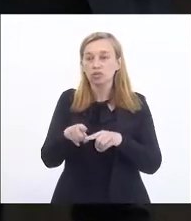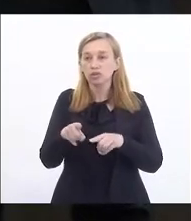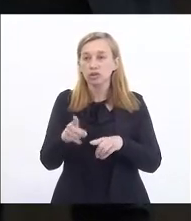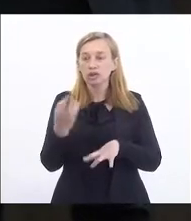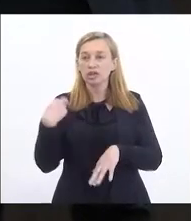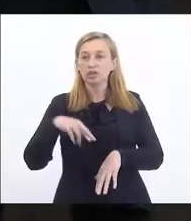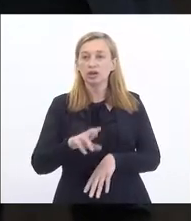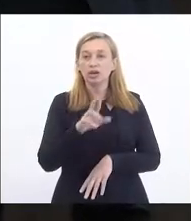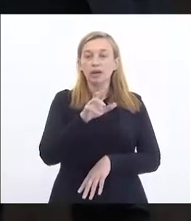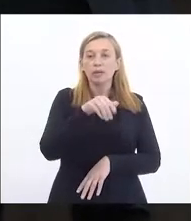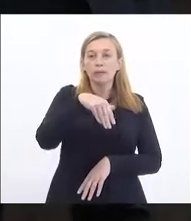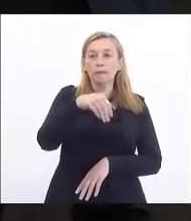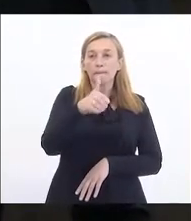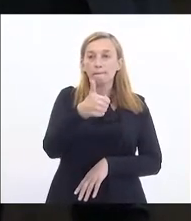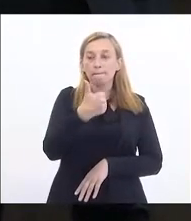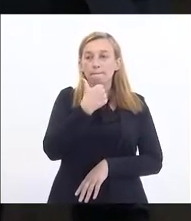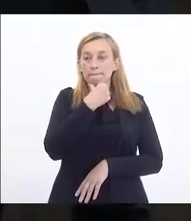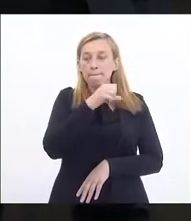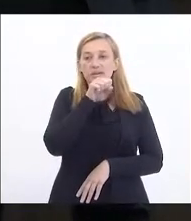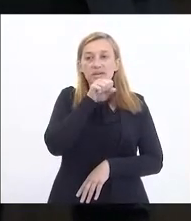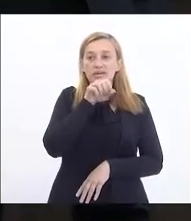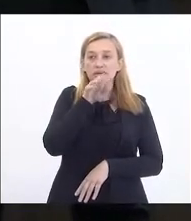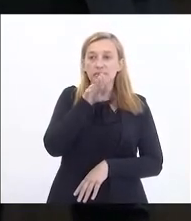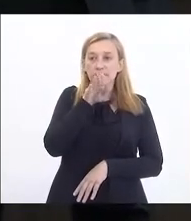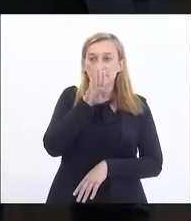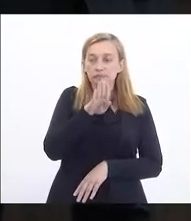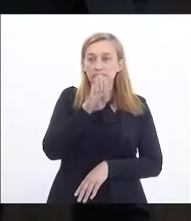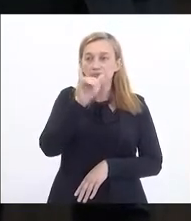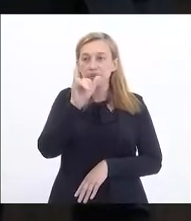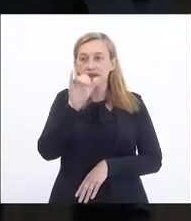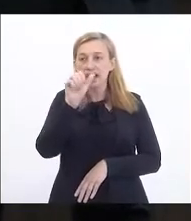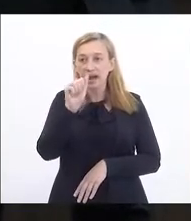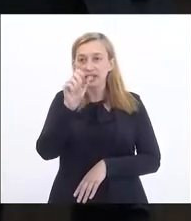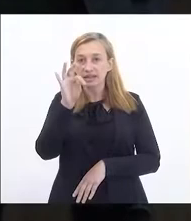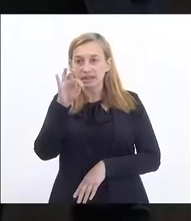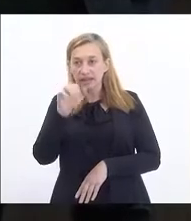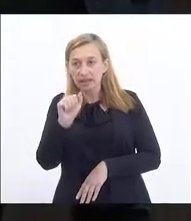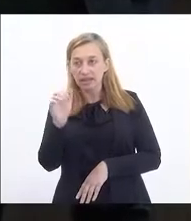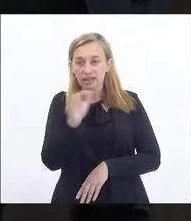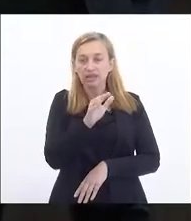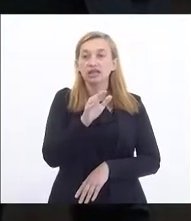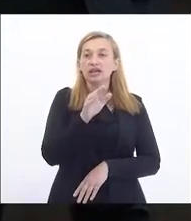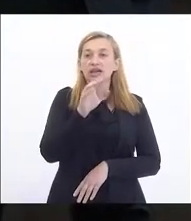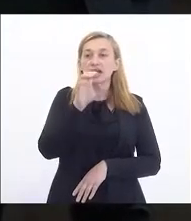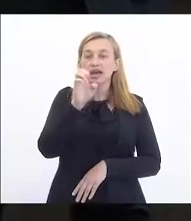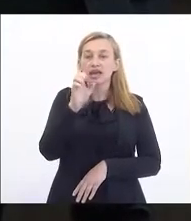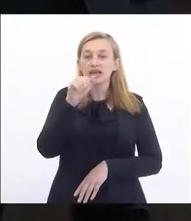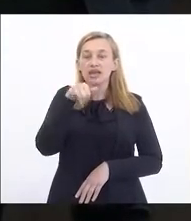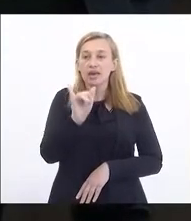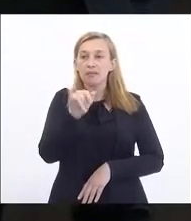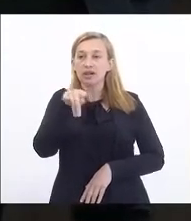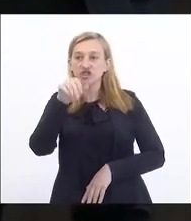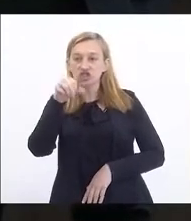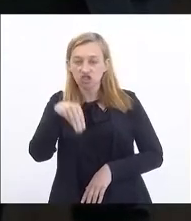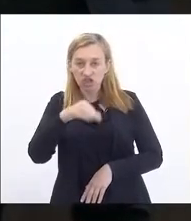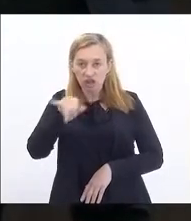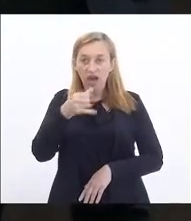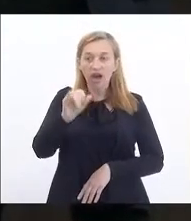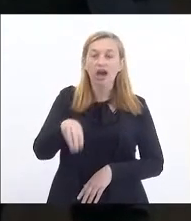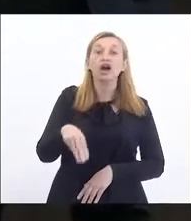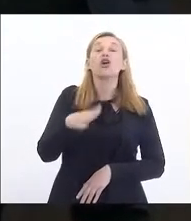Beata de Amanjá conheci Mãe Beata a gente na produção do documentário